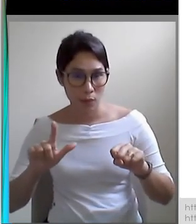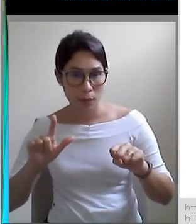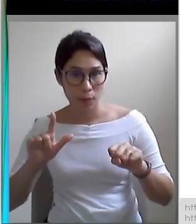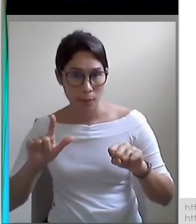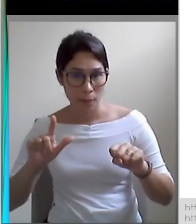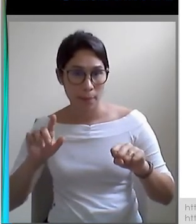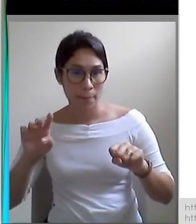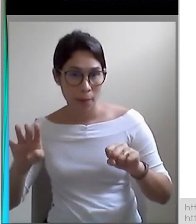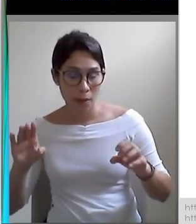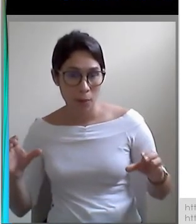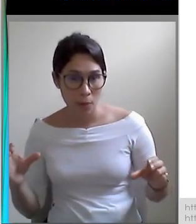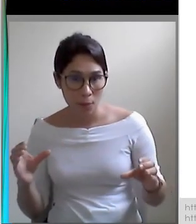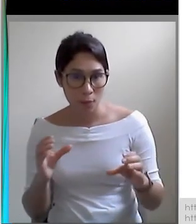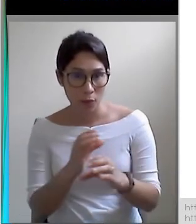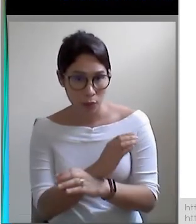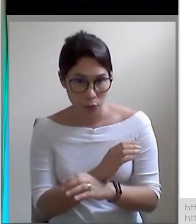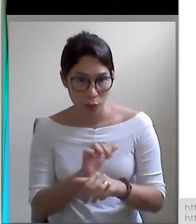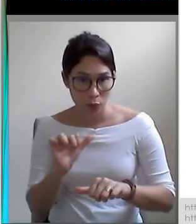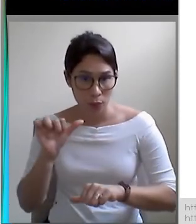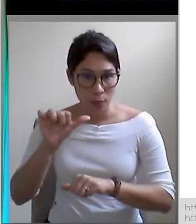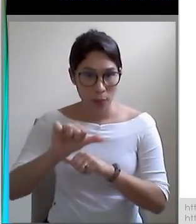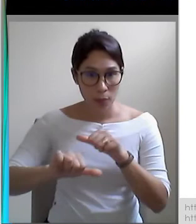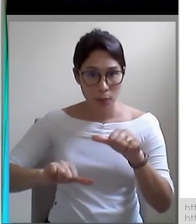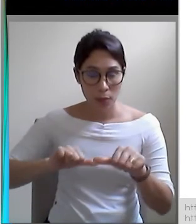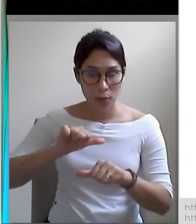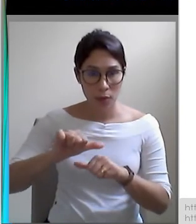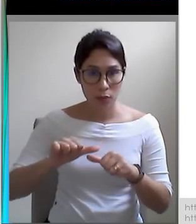em plasmócitos.